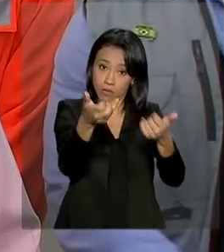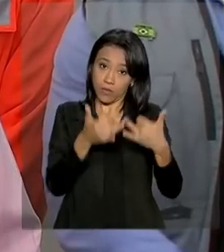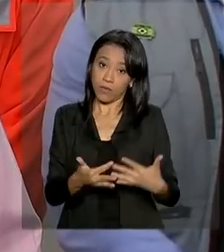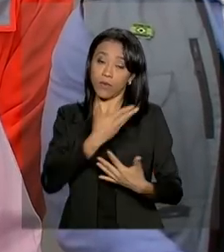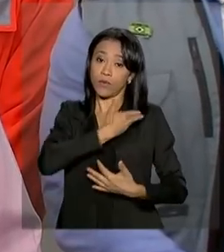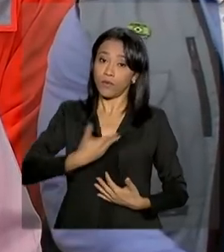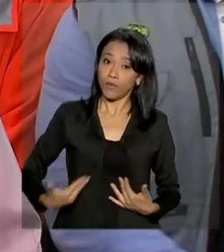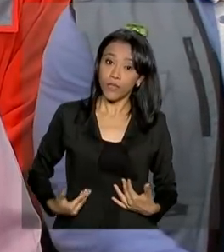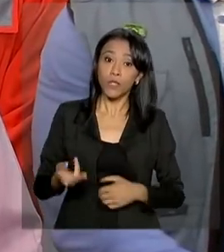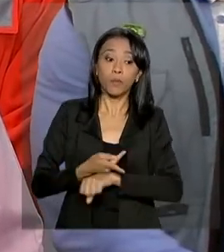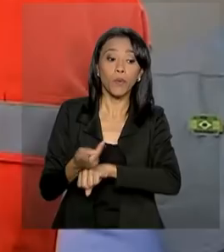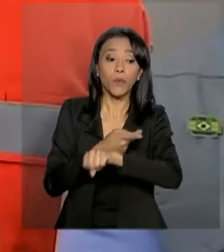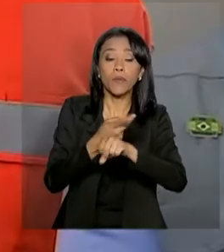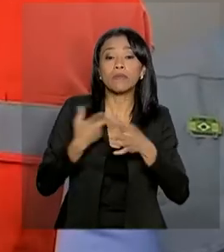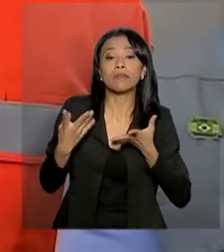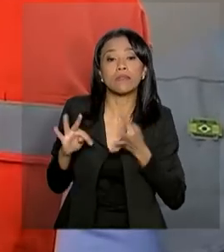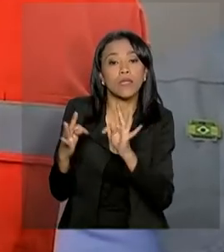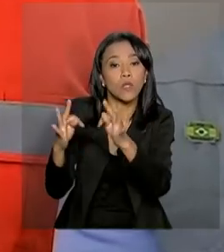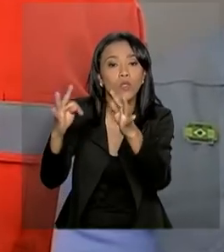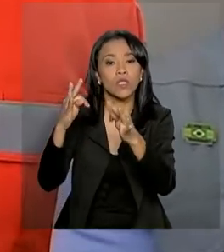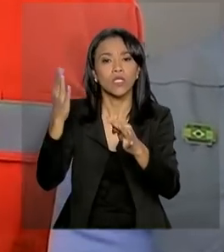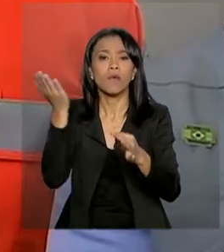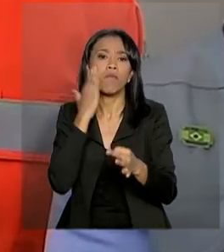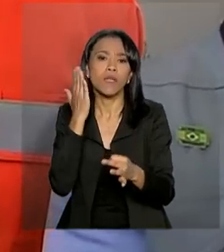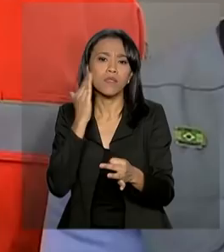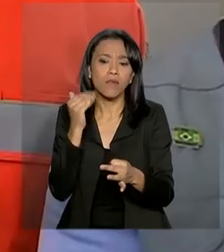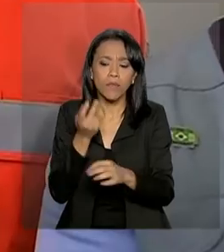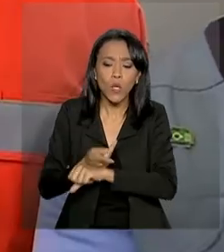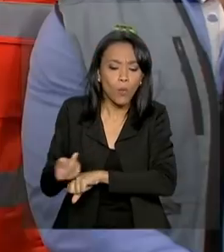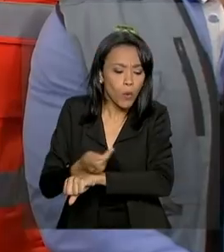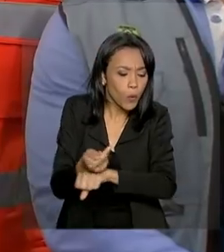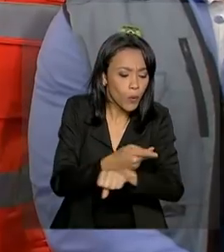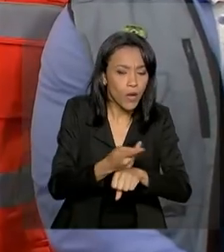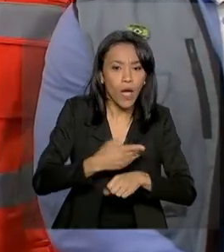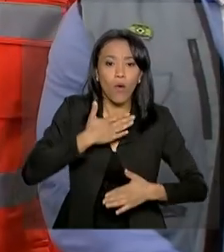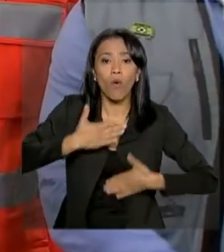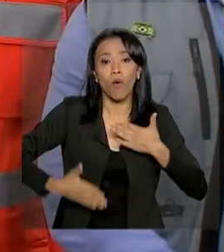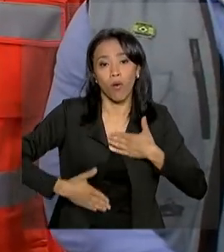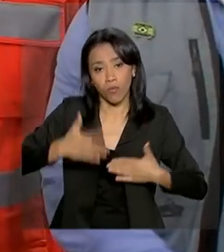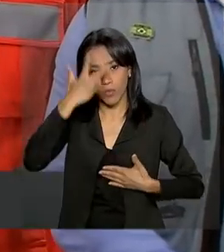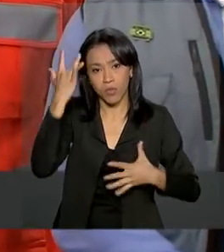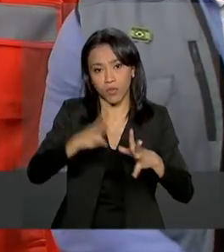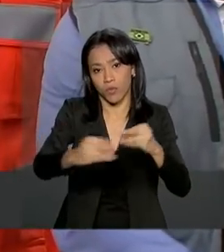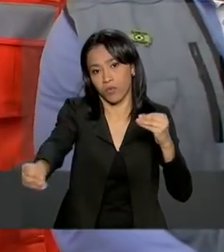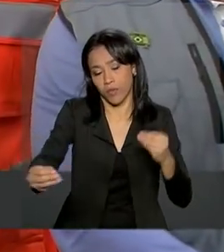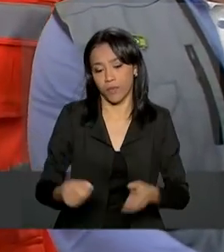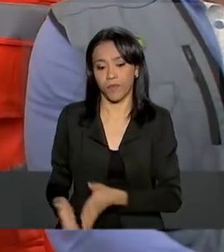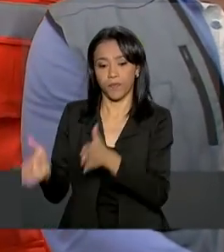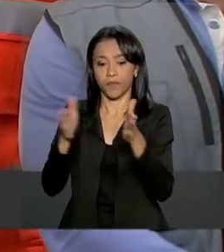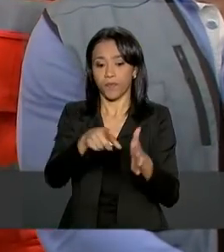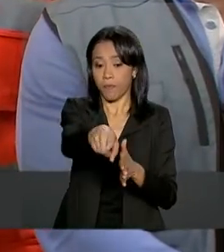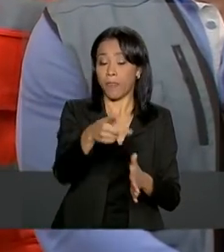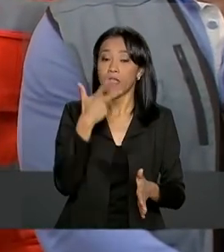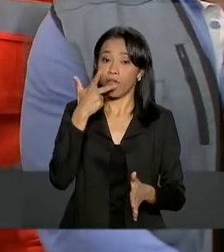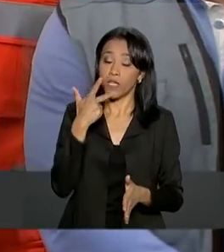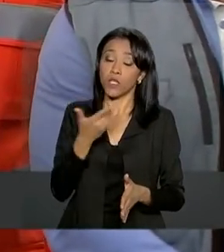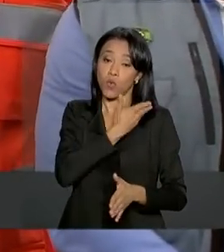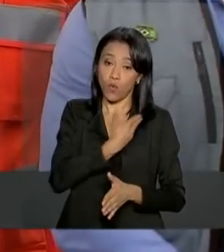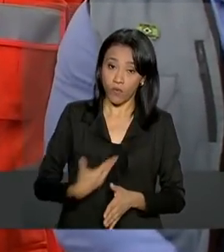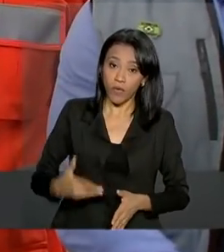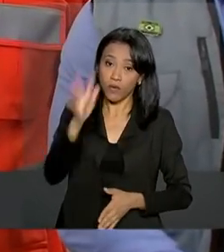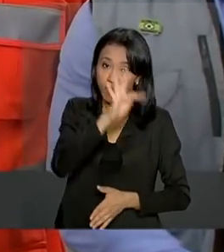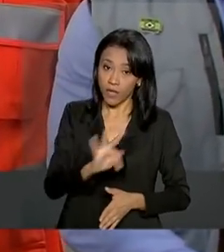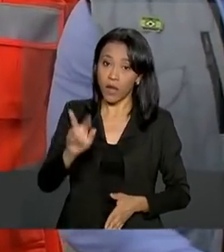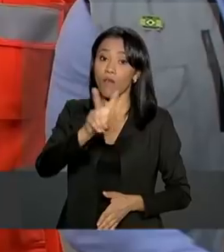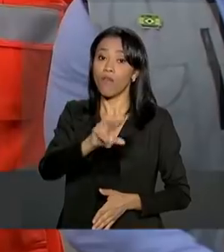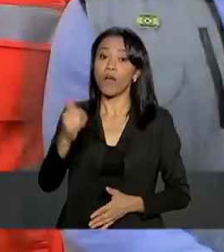governo busca tecnologias para localizar desaparecidos. O governo federal deve nos ajudar no sentido de estar